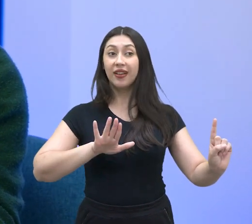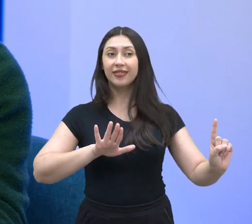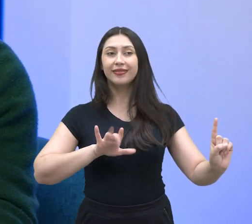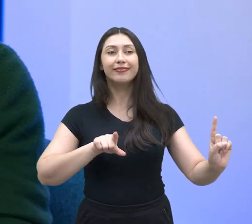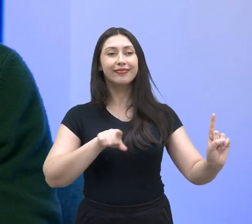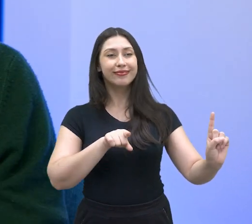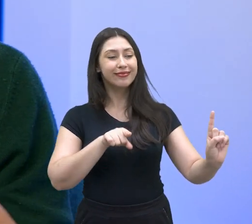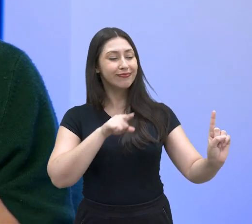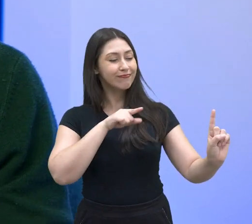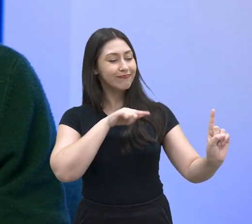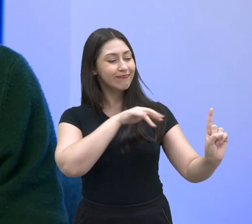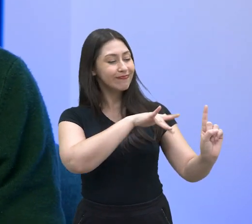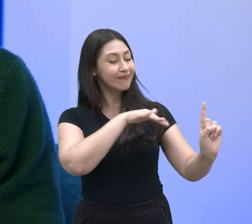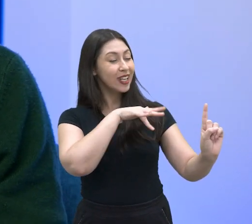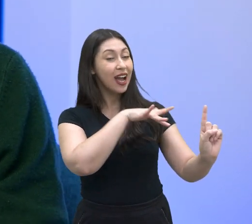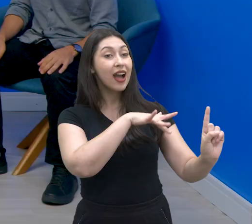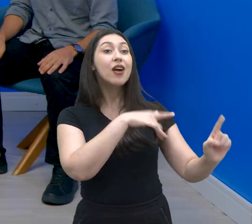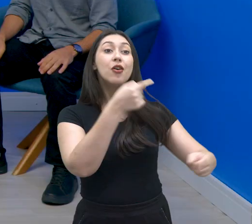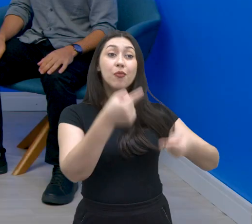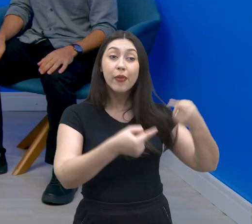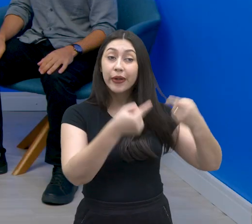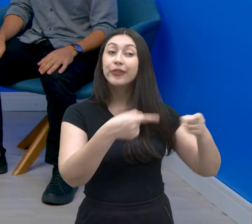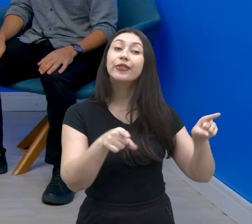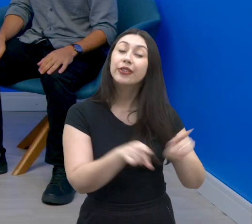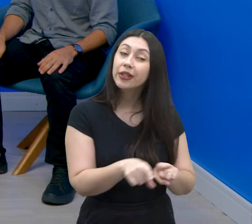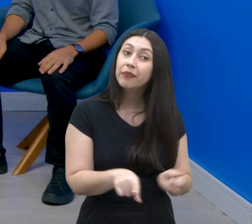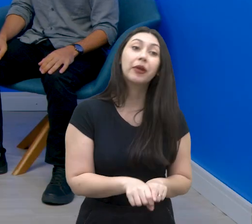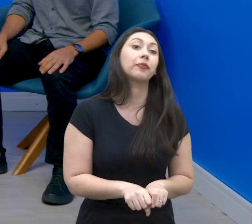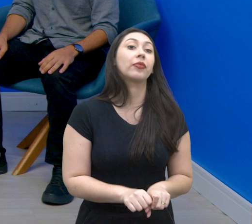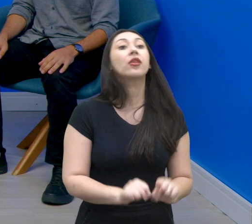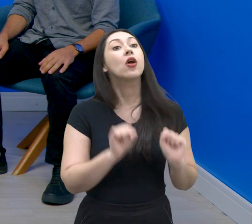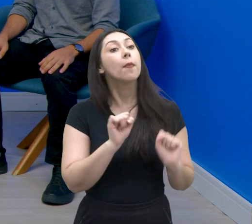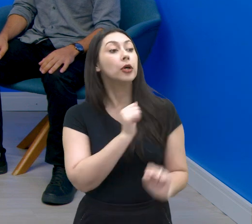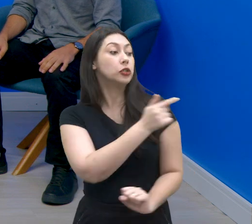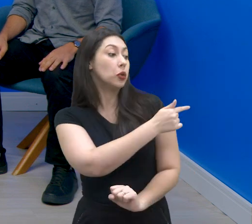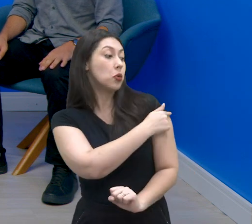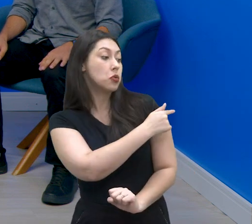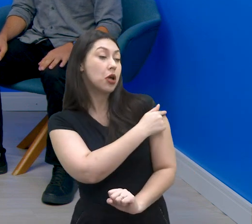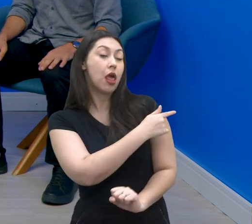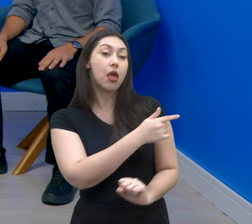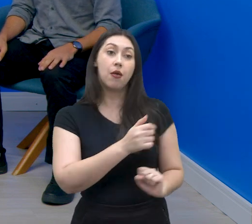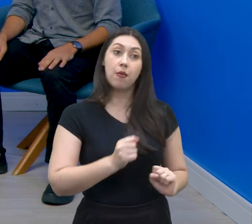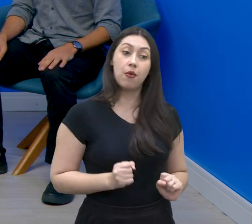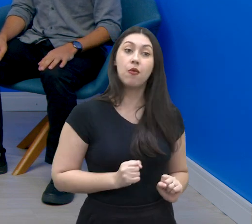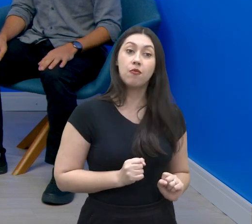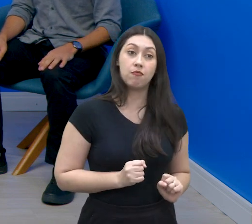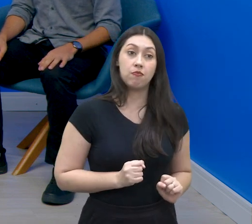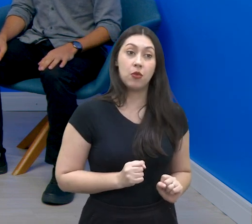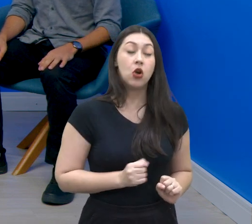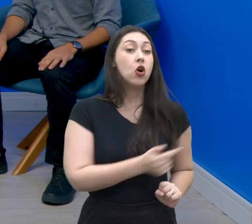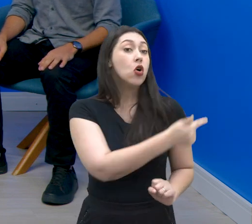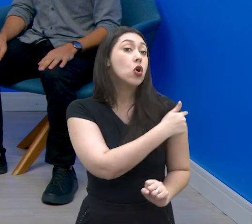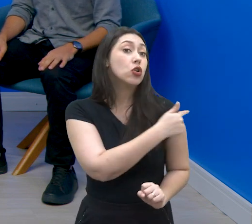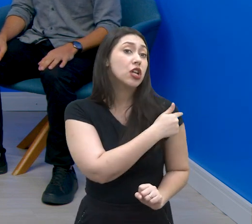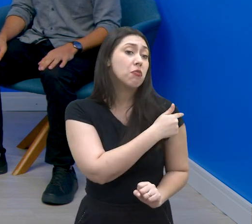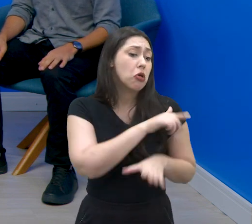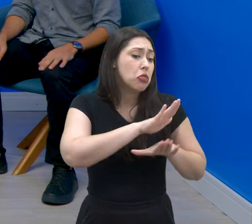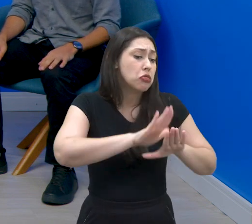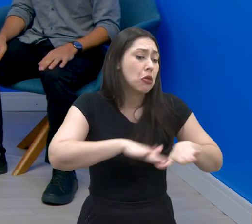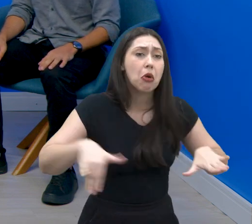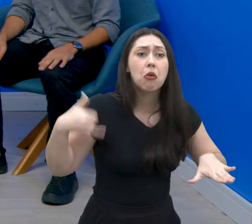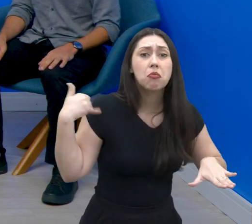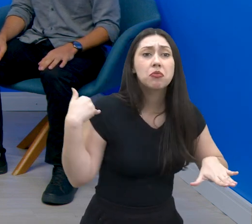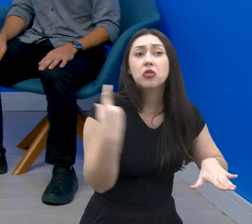idade. Eu posso estar falando também de um diretório acadêmico de uma faculdade. Ao mesmo tempo, eu posso falar de uma ONG que